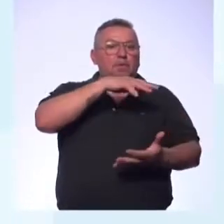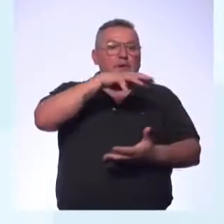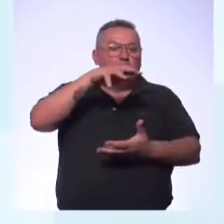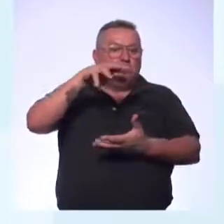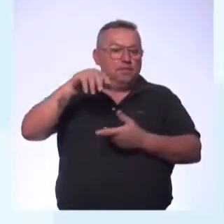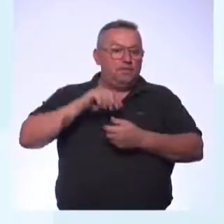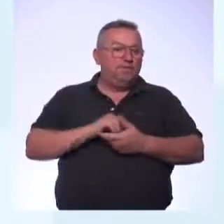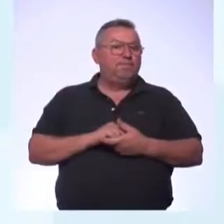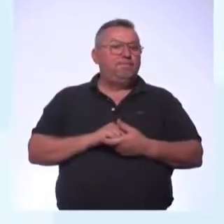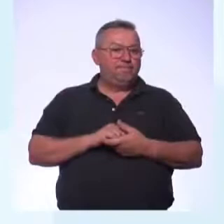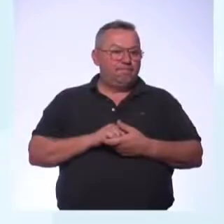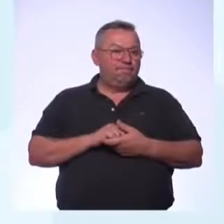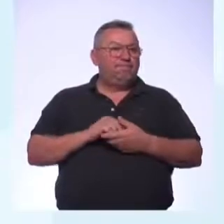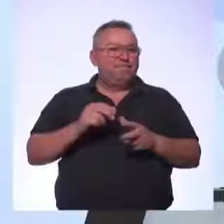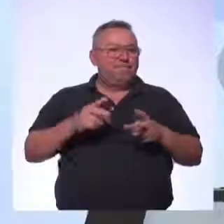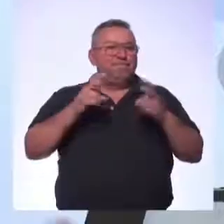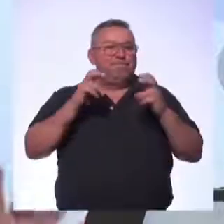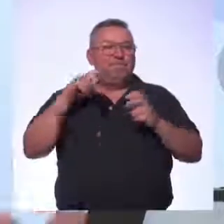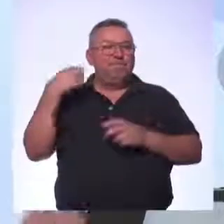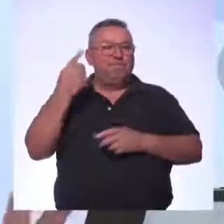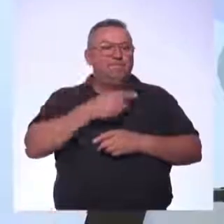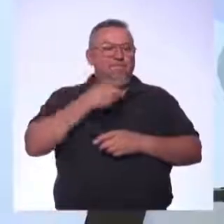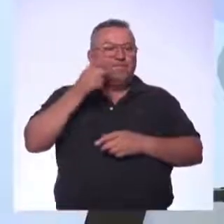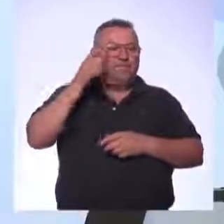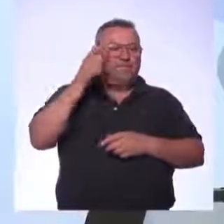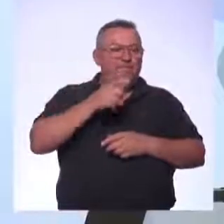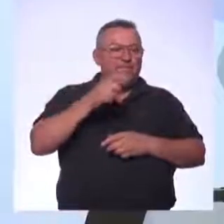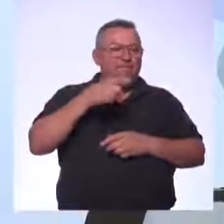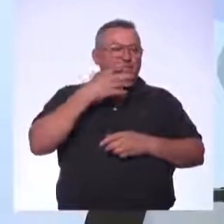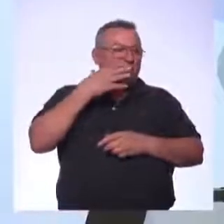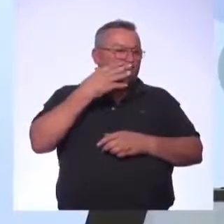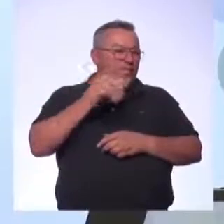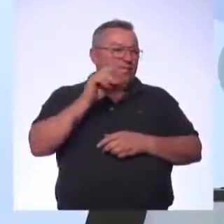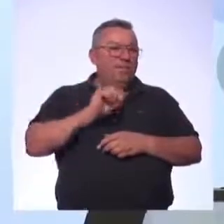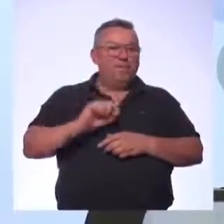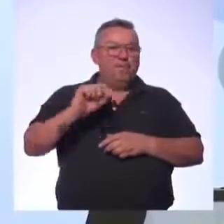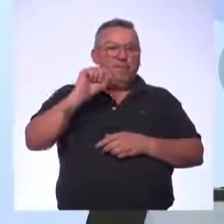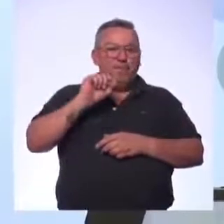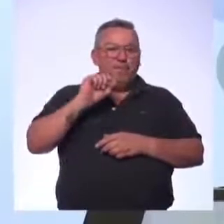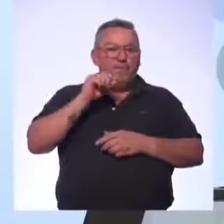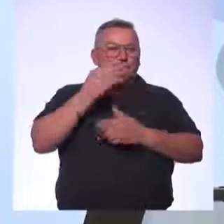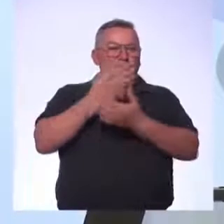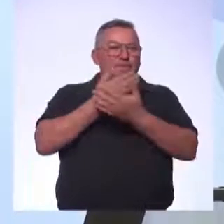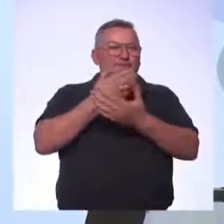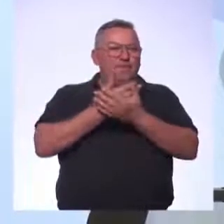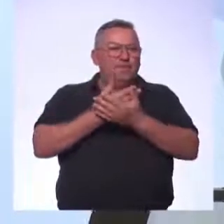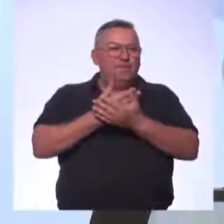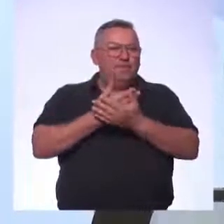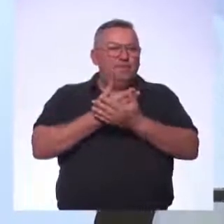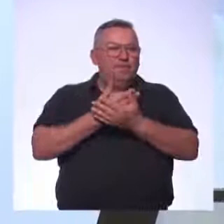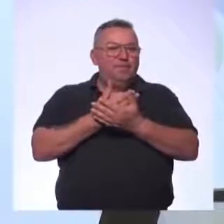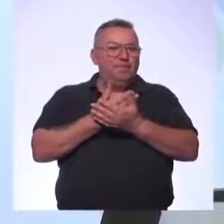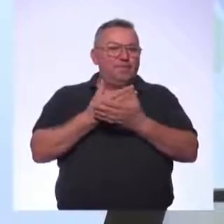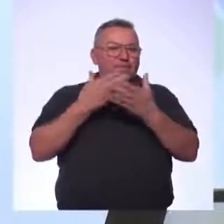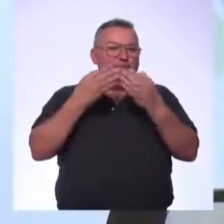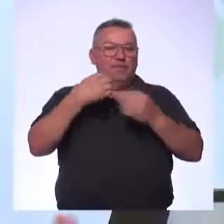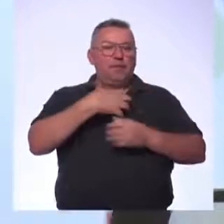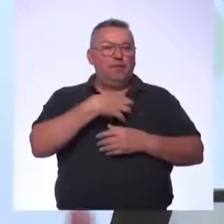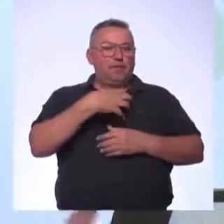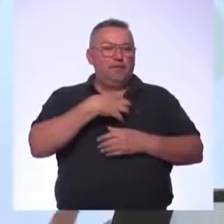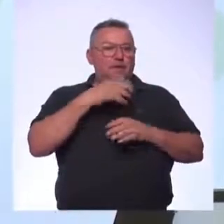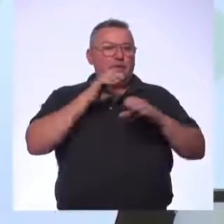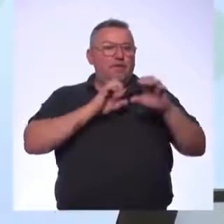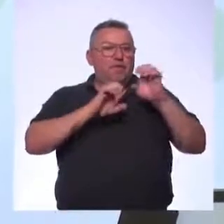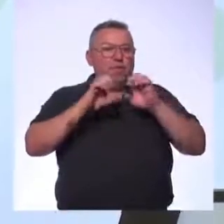no planeta. Então perceberam aí que a gente acabou observando aí, né, numa aula aí, bastante situações da